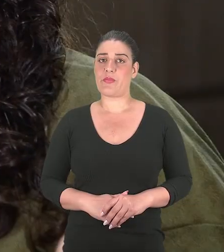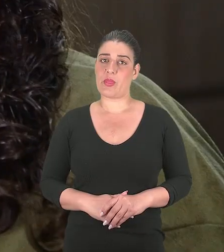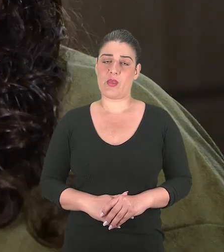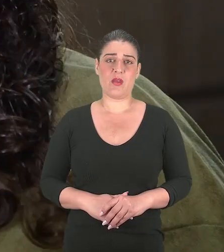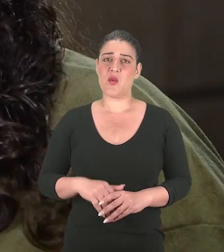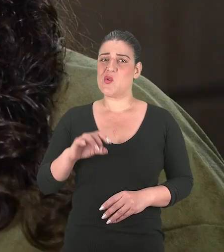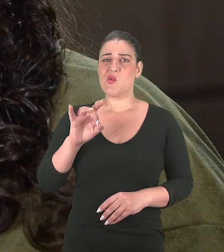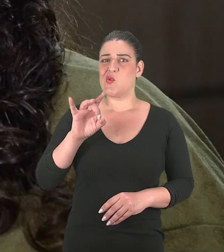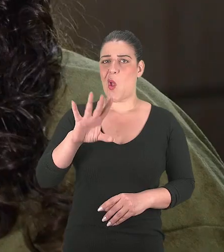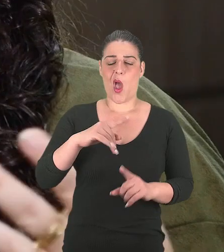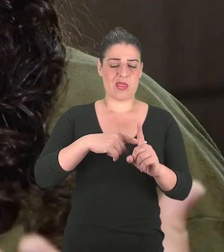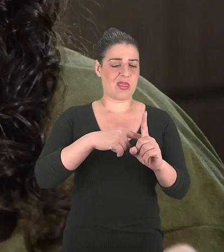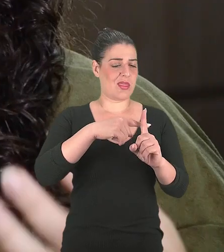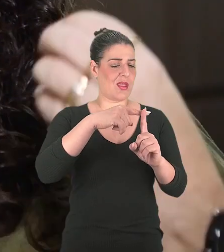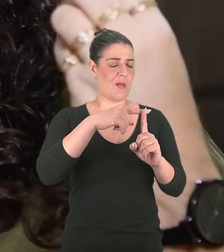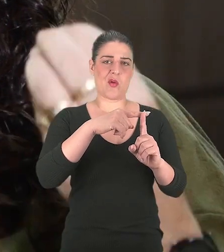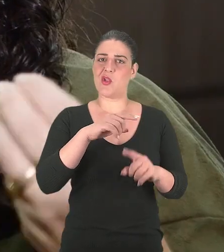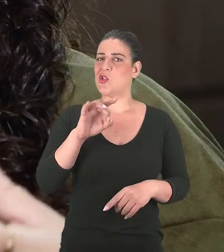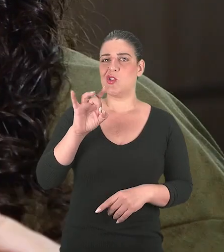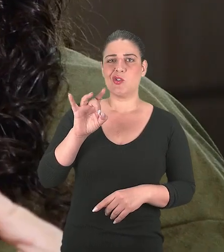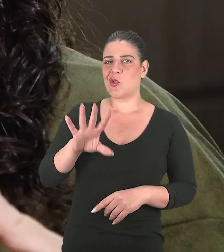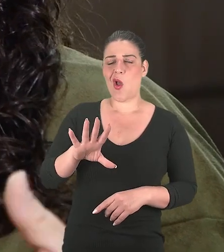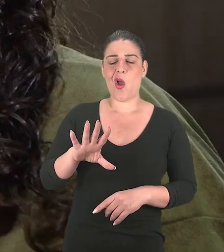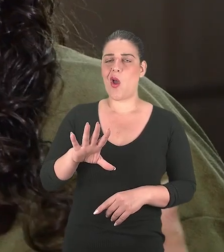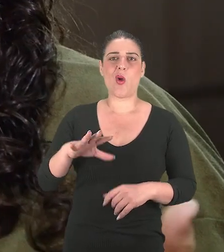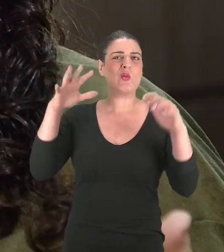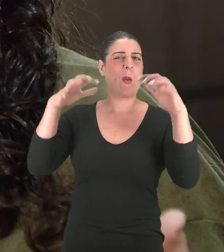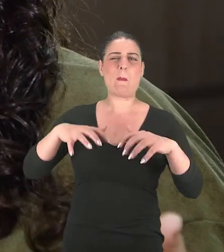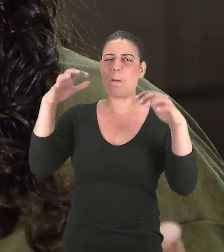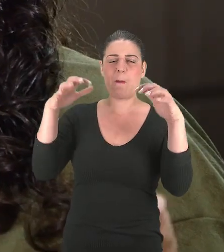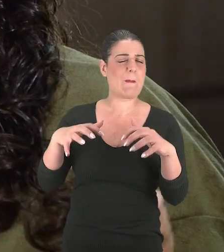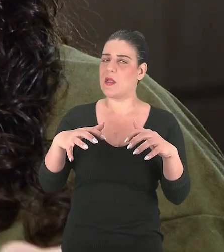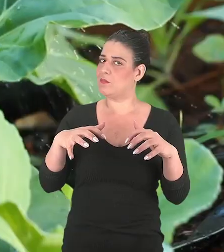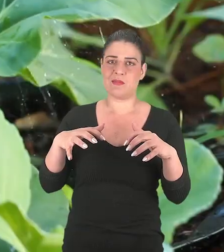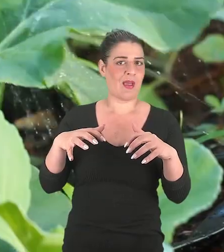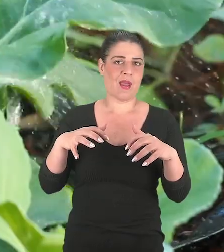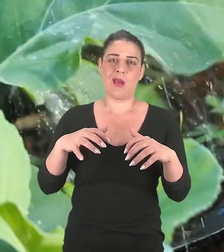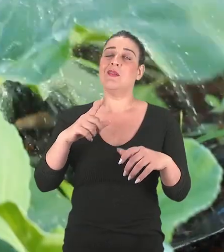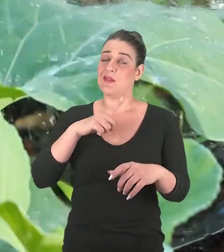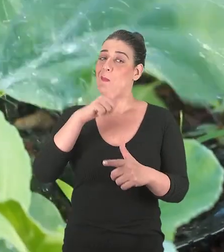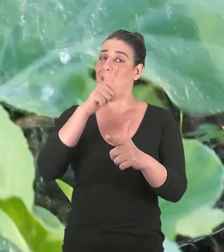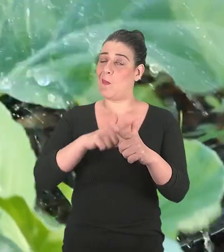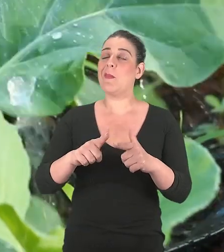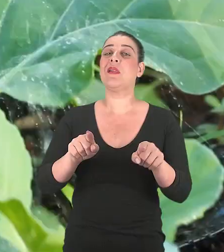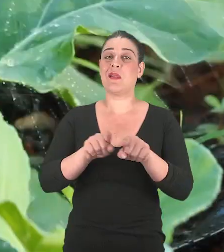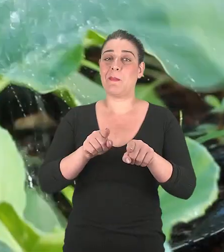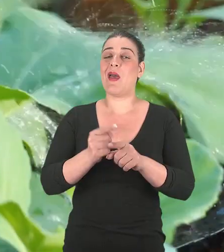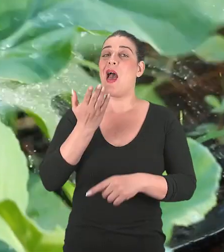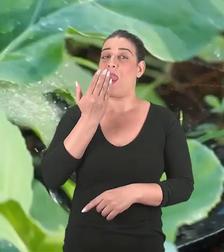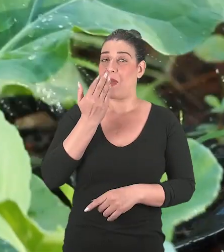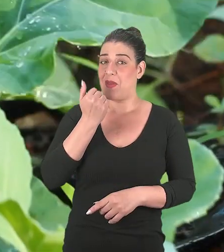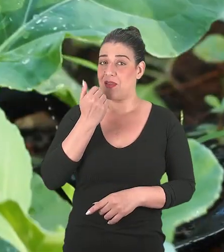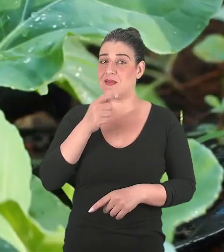Não é apenas aumento da temperatura, não é apenas aumento de chuva intensa. A gente vai ter problema em relação à